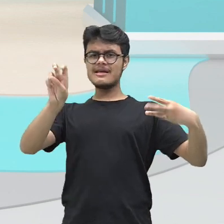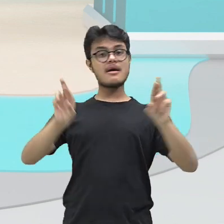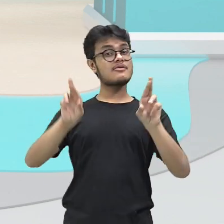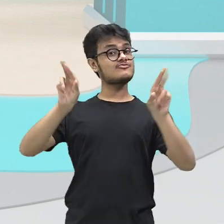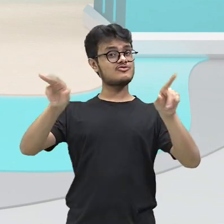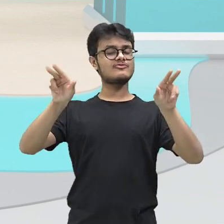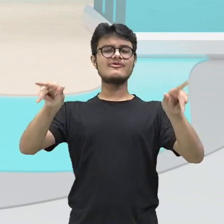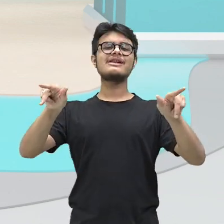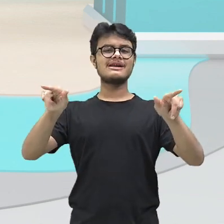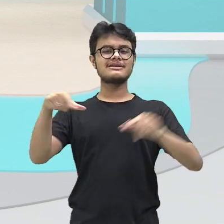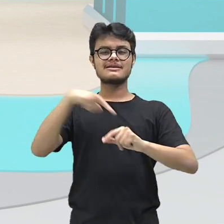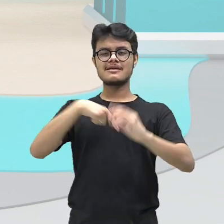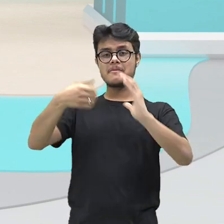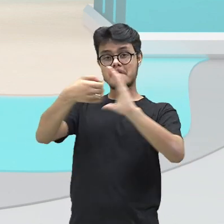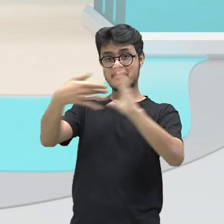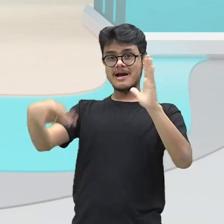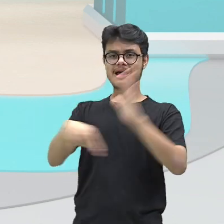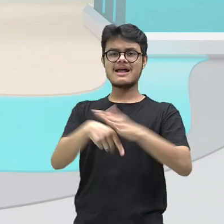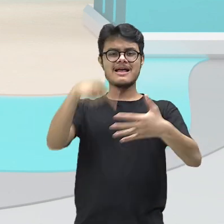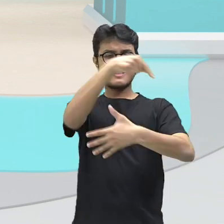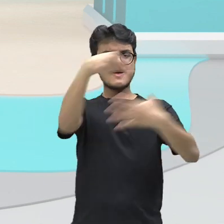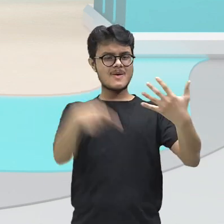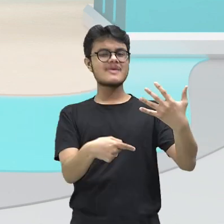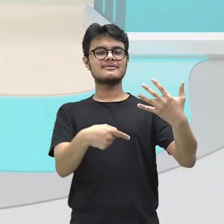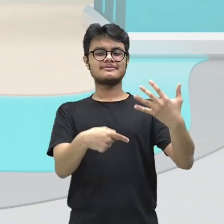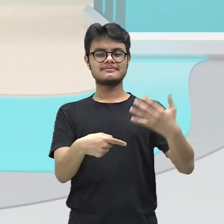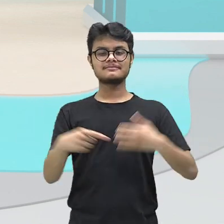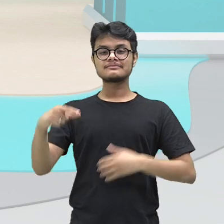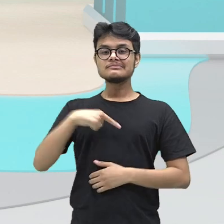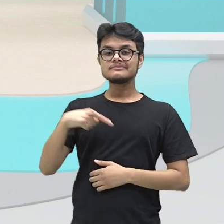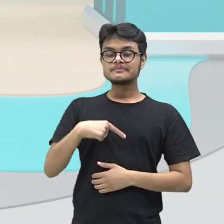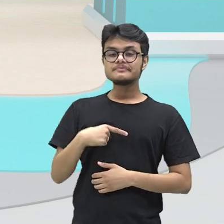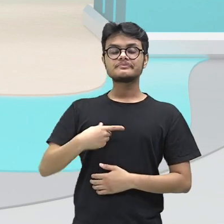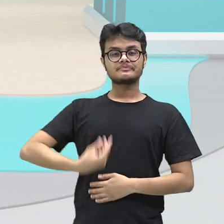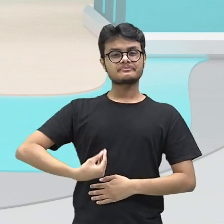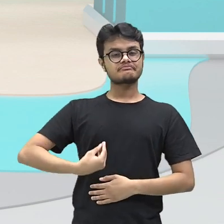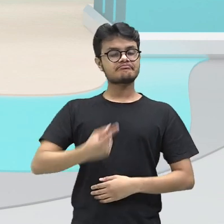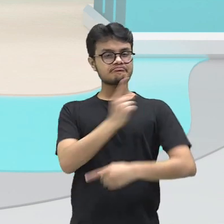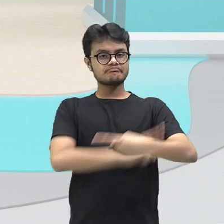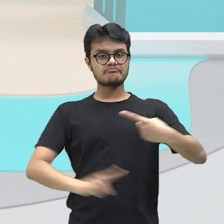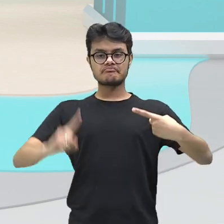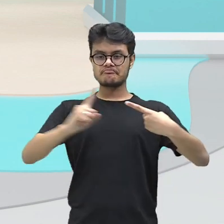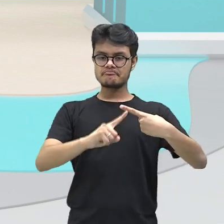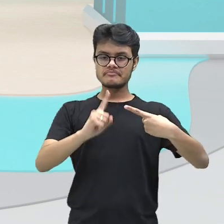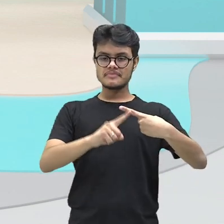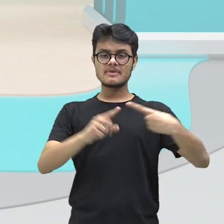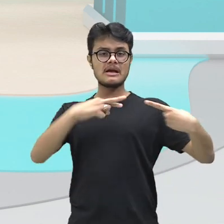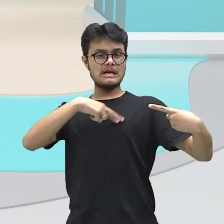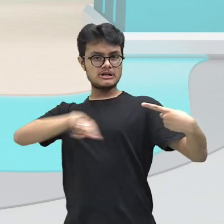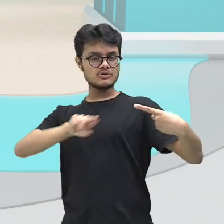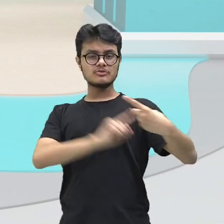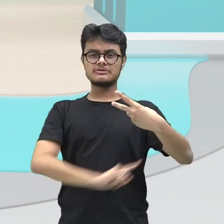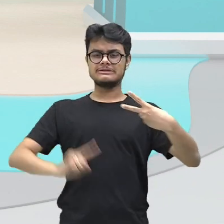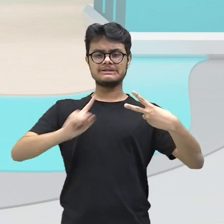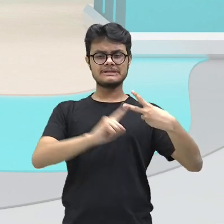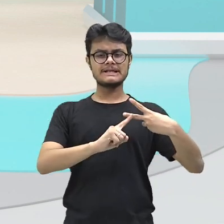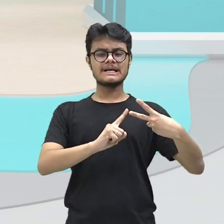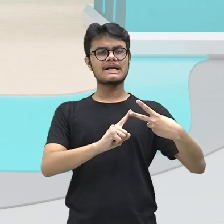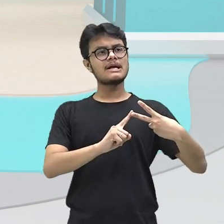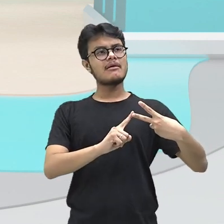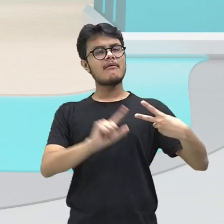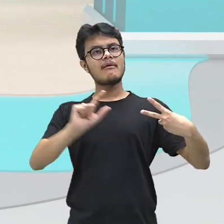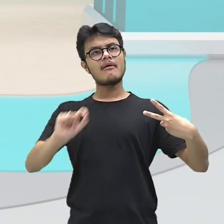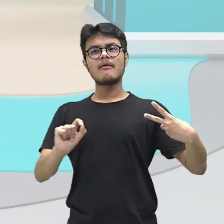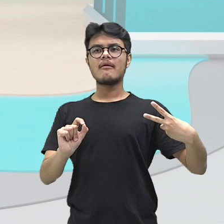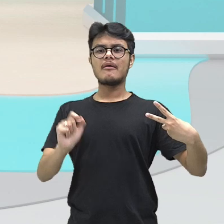Vai ter uma característica. A gente viu uma obra que retrata uma realidade, a gente viu uma obra que tem um caráter religioso, a gente viu uma obra que tem um